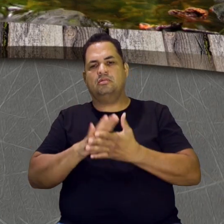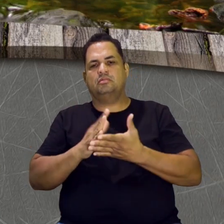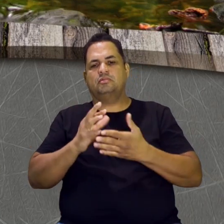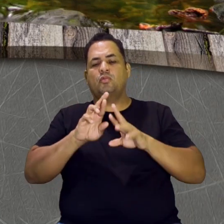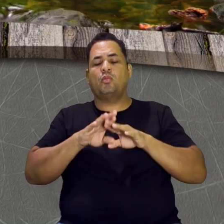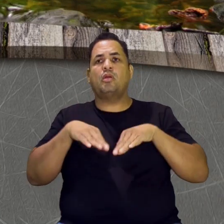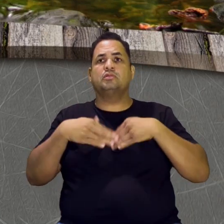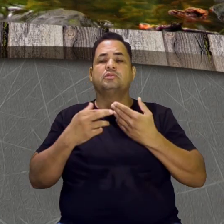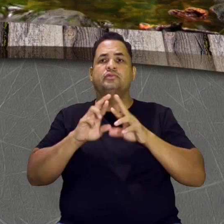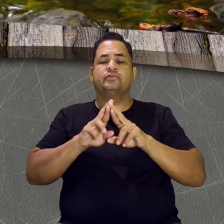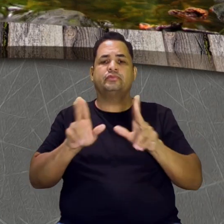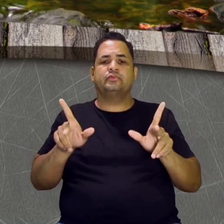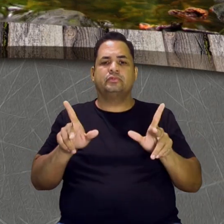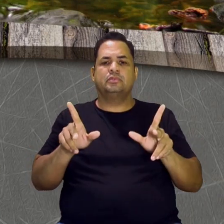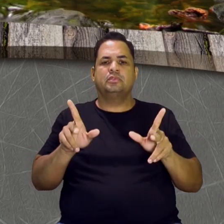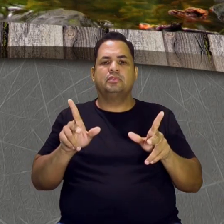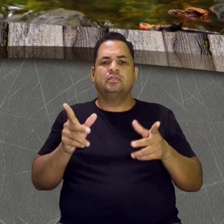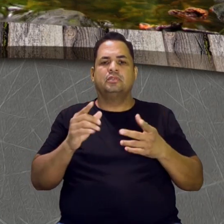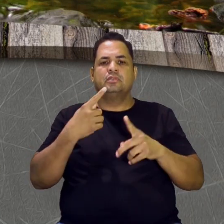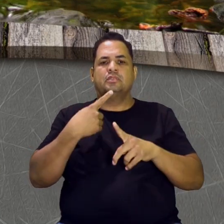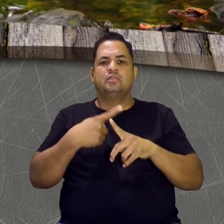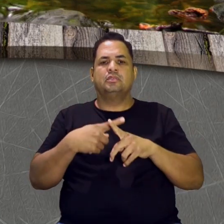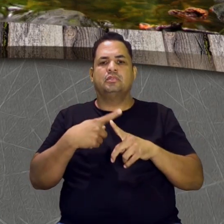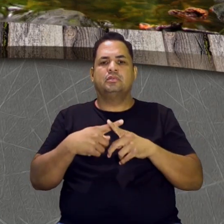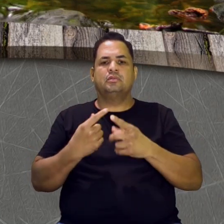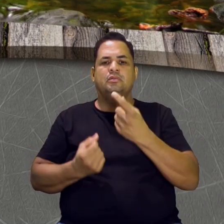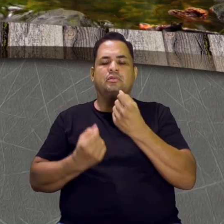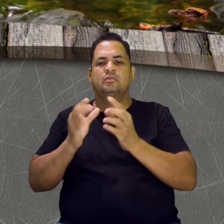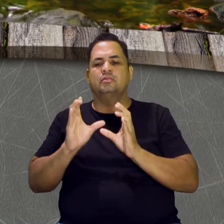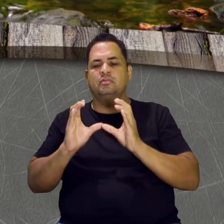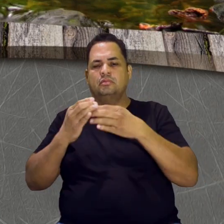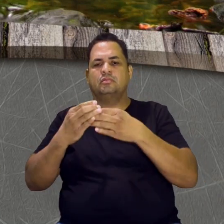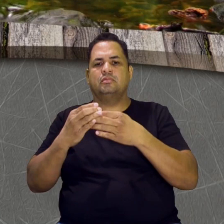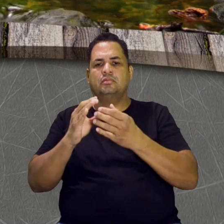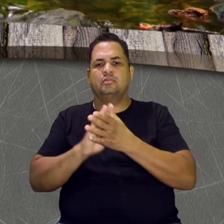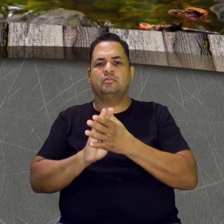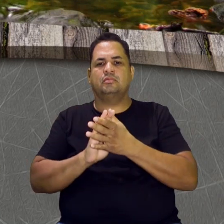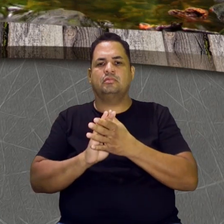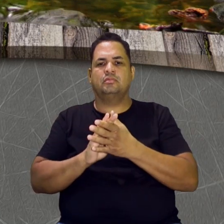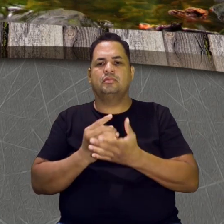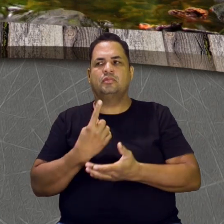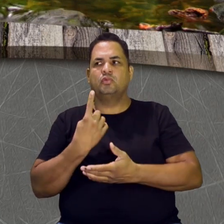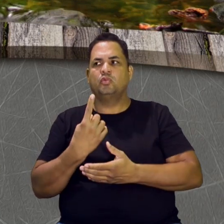vai diferenciar aí é porque alguns grupos vão incluir organismos